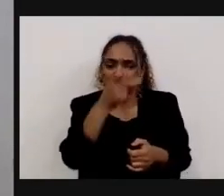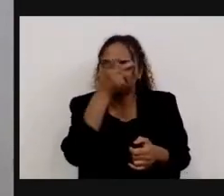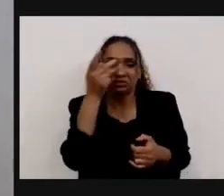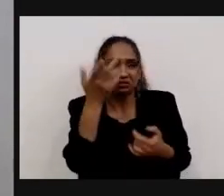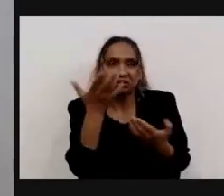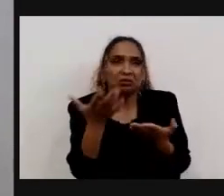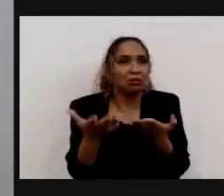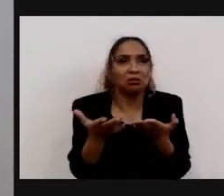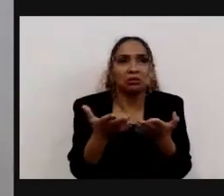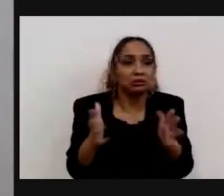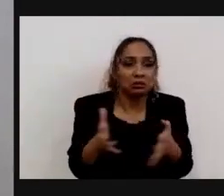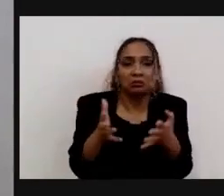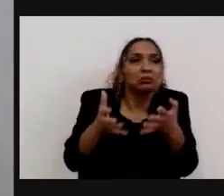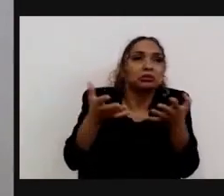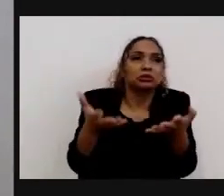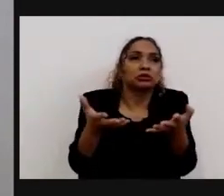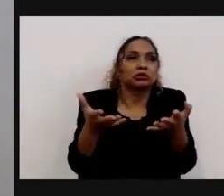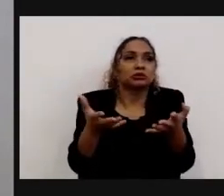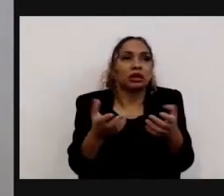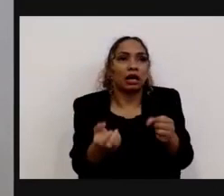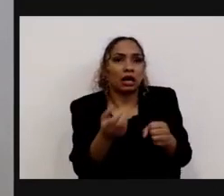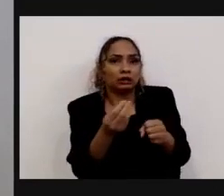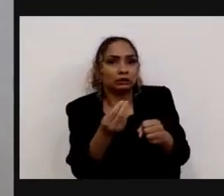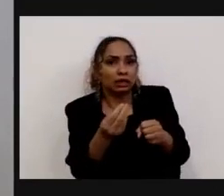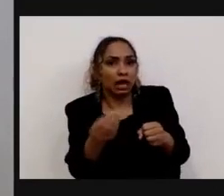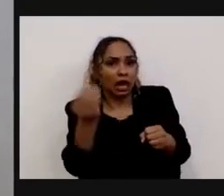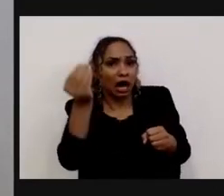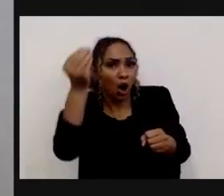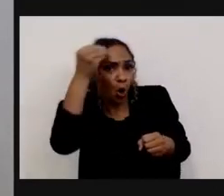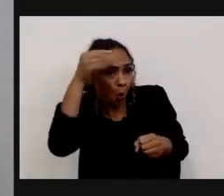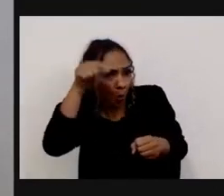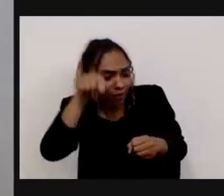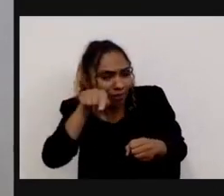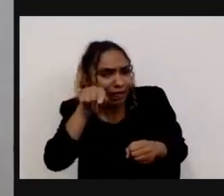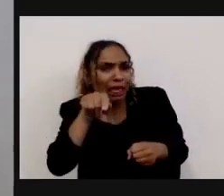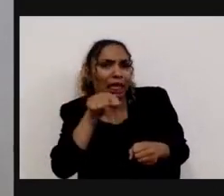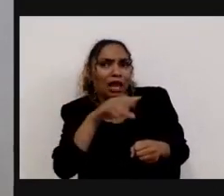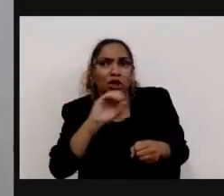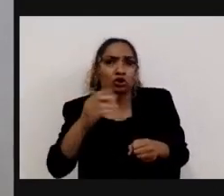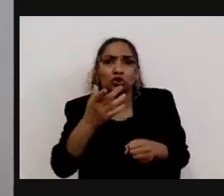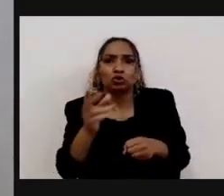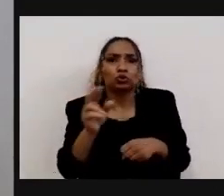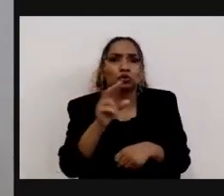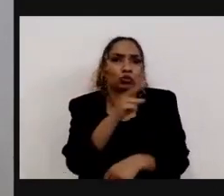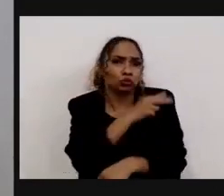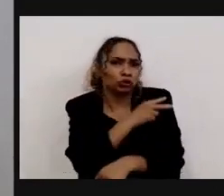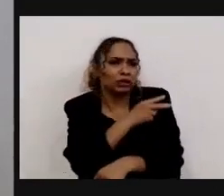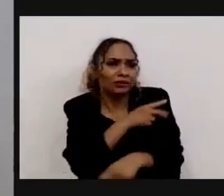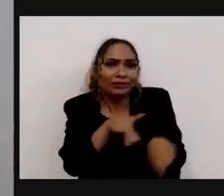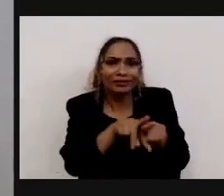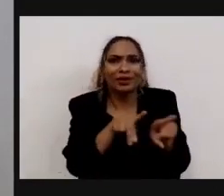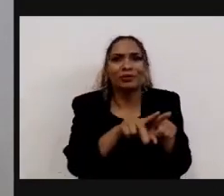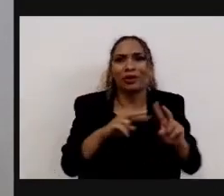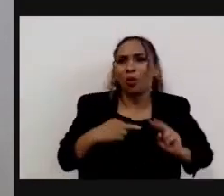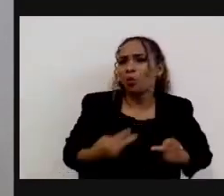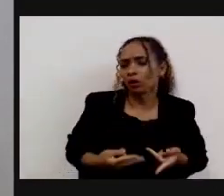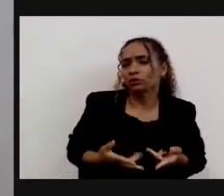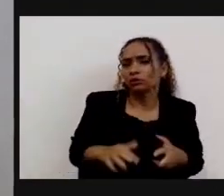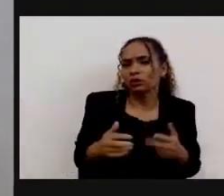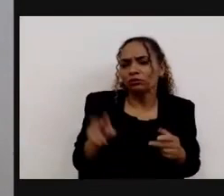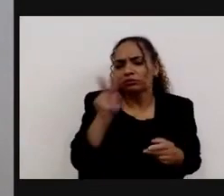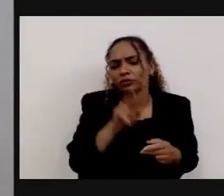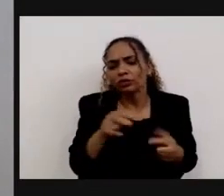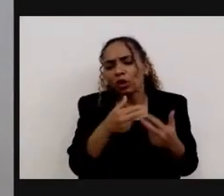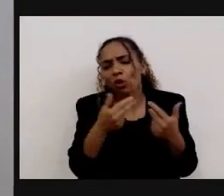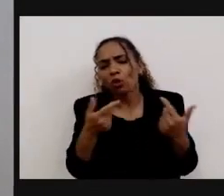que não estão motivadas a culpa é delas ou do Chefe ou de um que também é uma pessoa um ser humano né então eu comecei a olhar